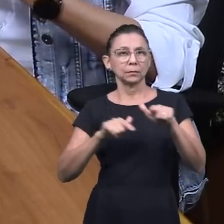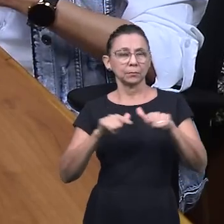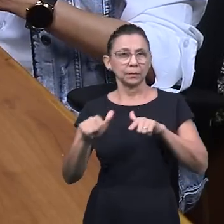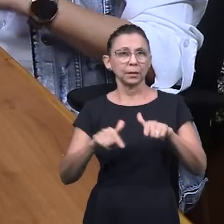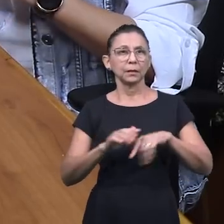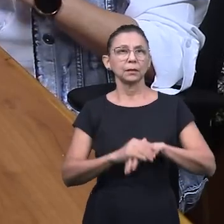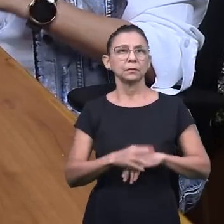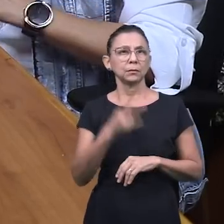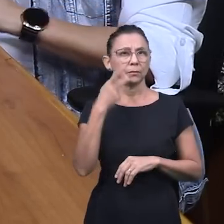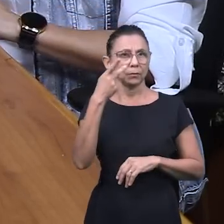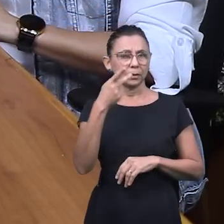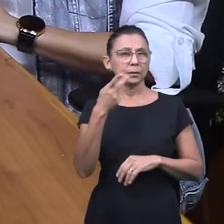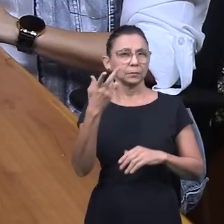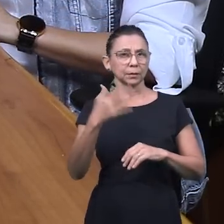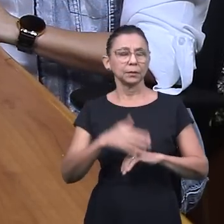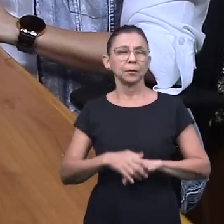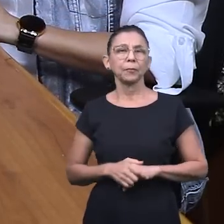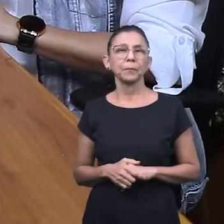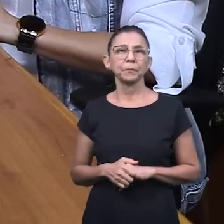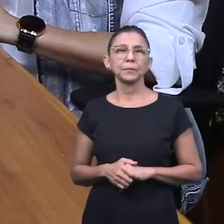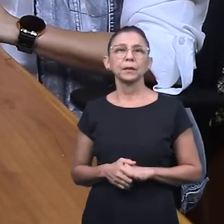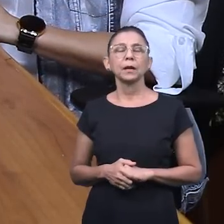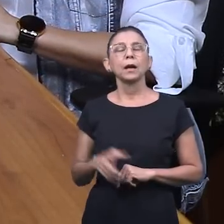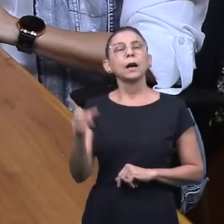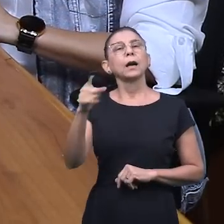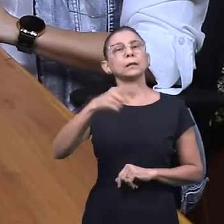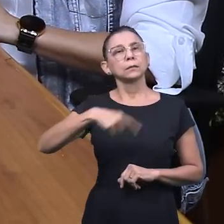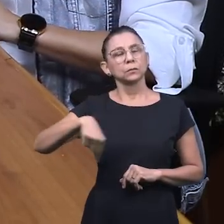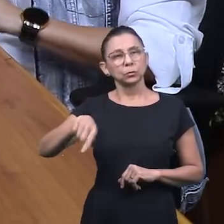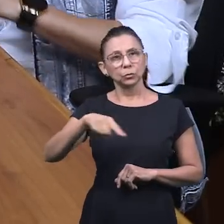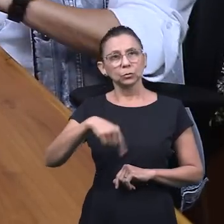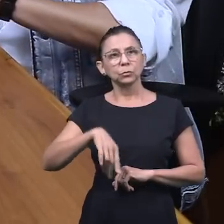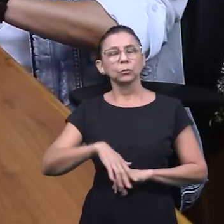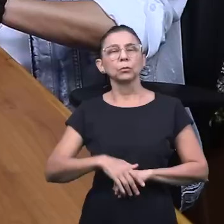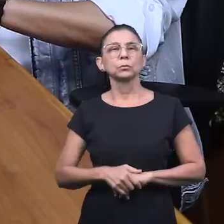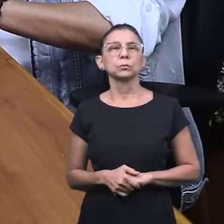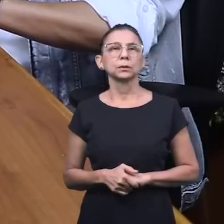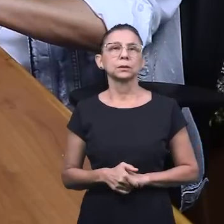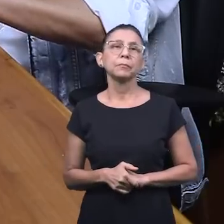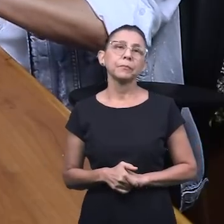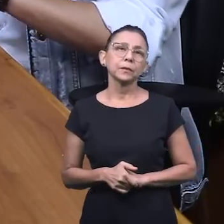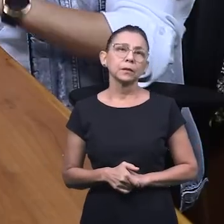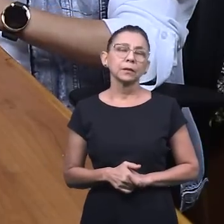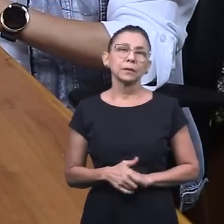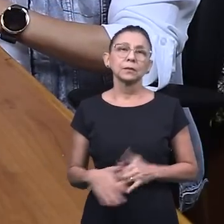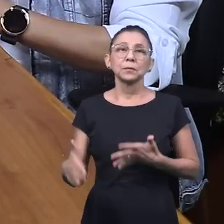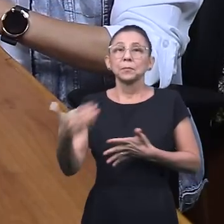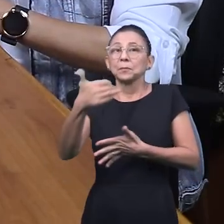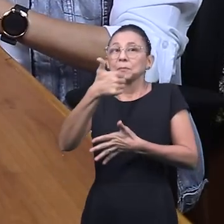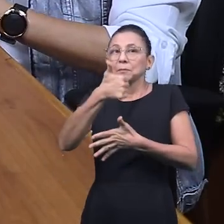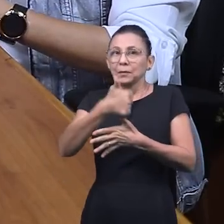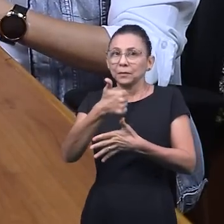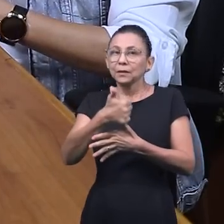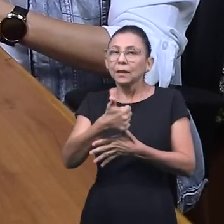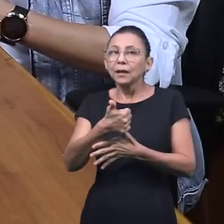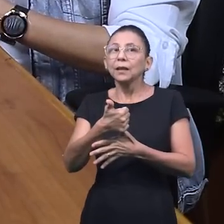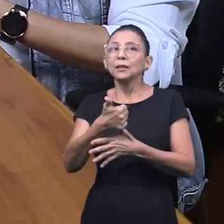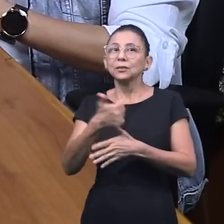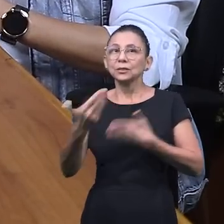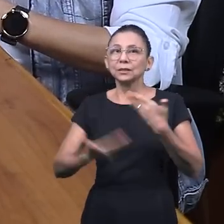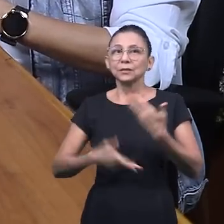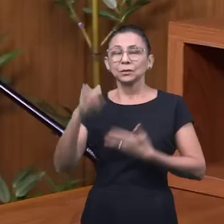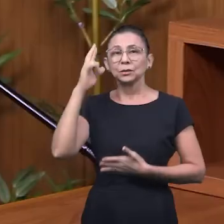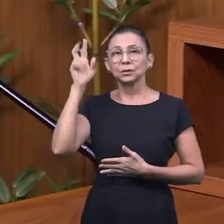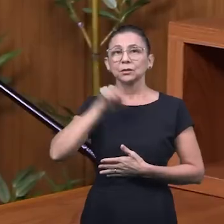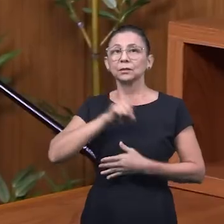Fala um pouquinho desse trabalho. São todos. É uma bênção que um privilégio, na verdade, que nós temos de